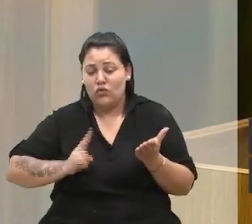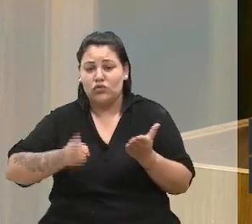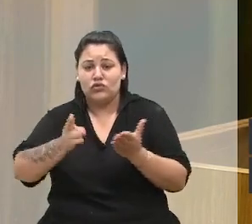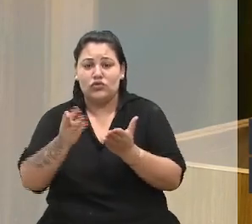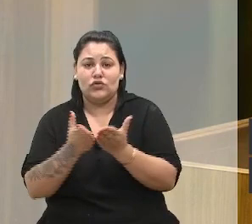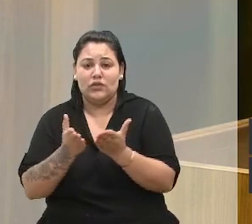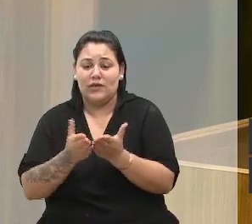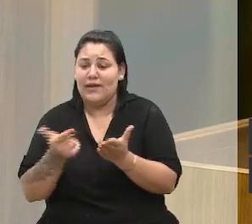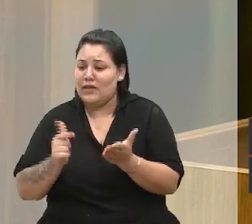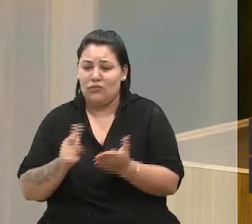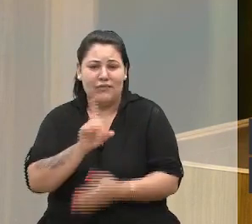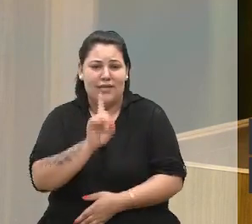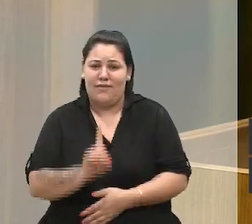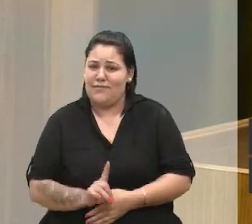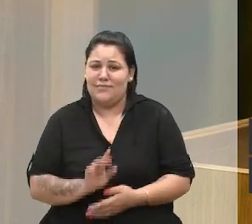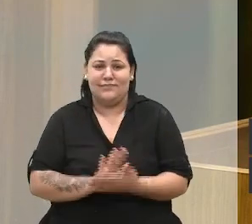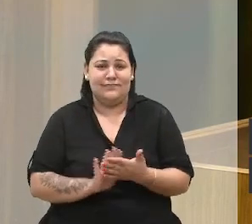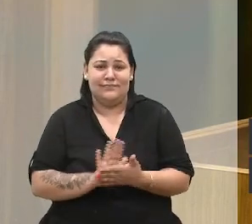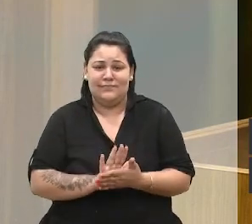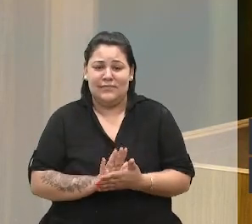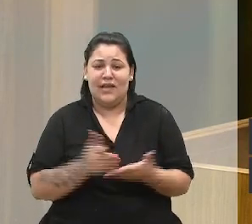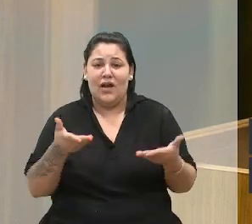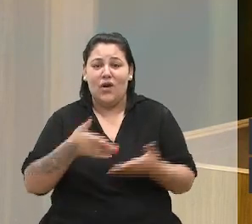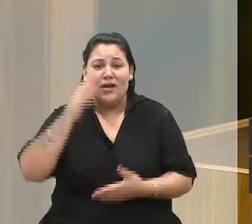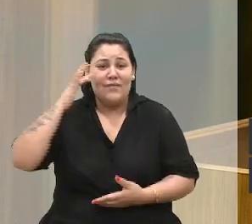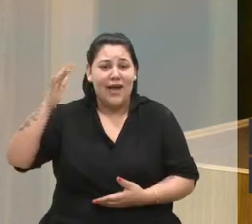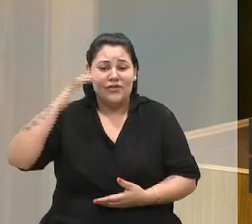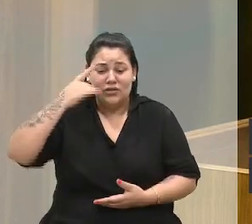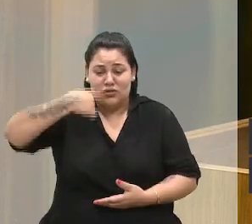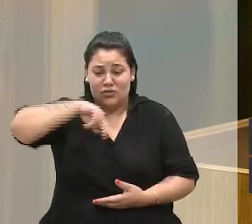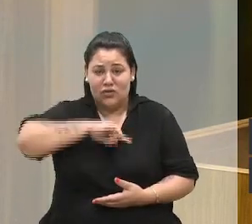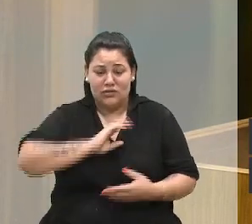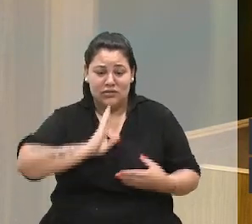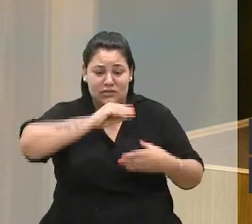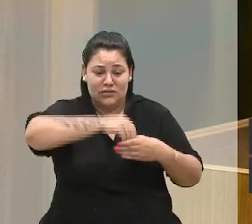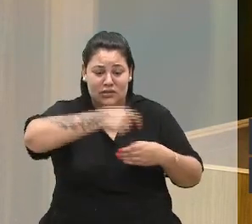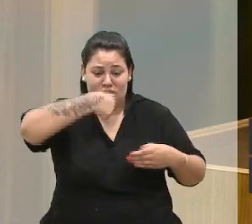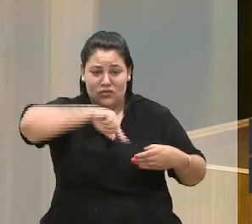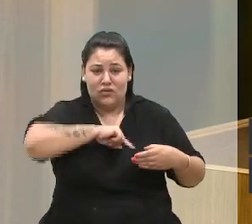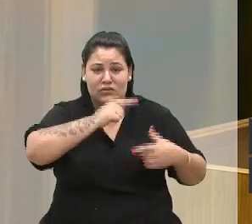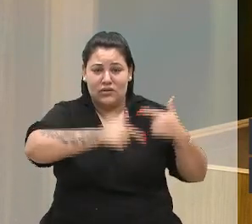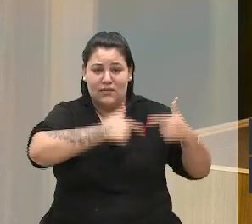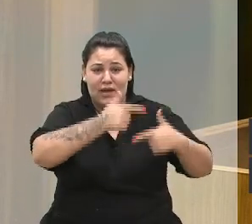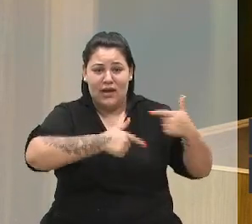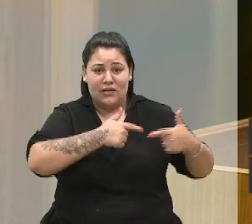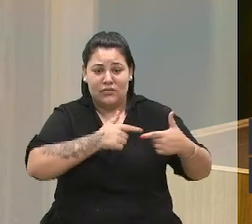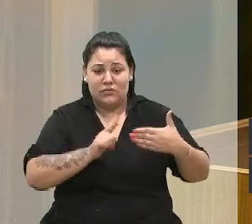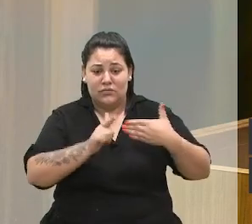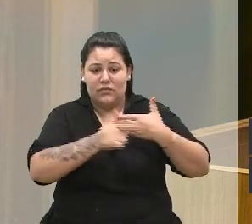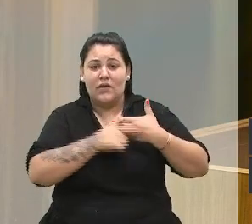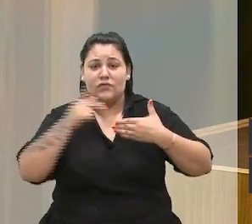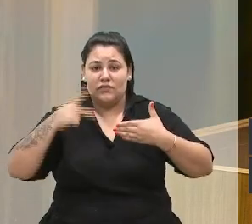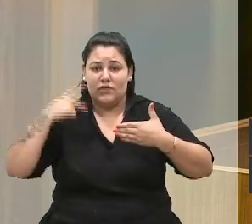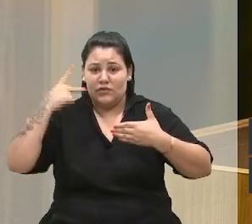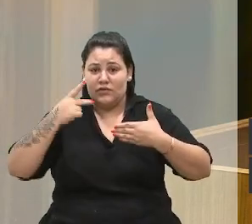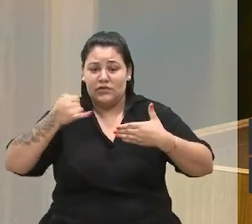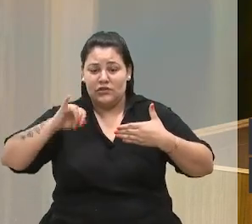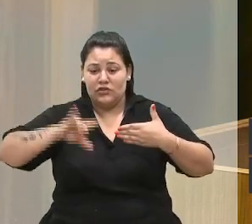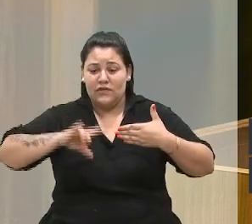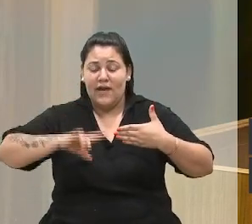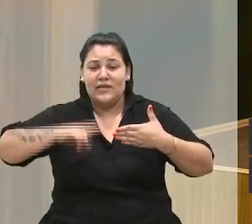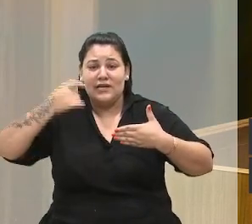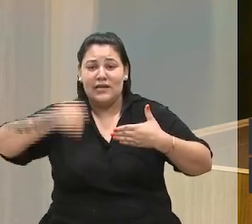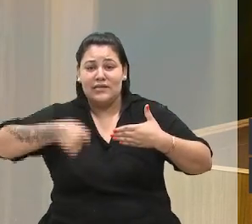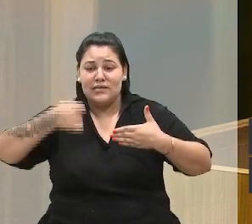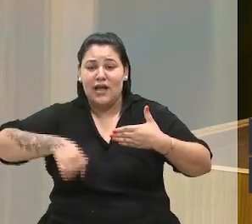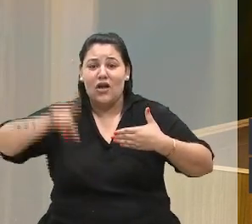têm uma deficiência. Agora imagina se nós, no nosso trabalho de vereador, se nós tivéssemos essa necessidade